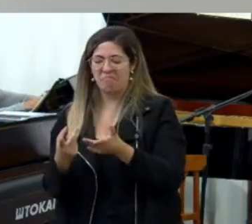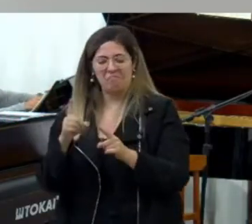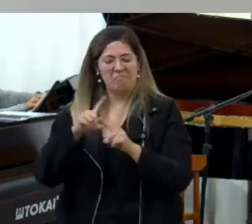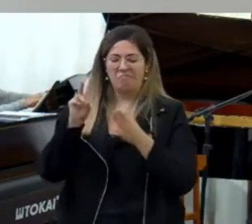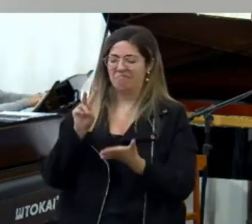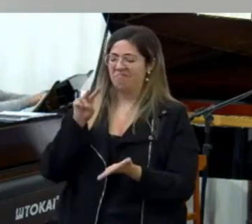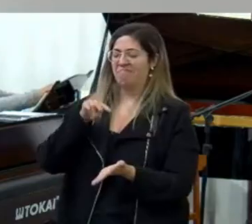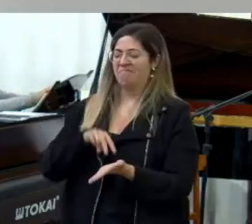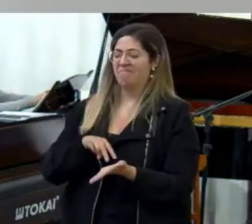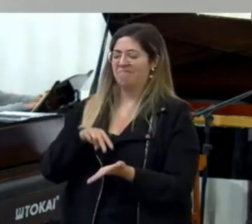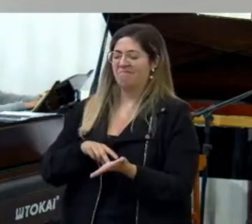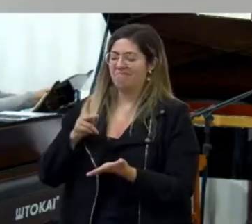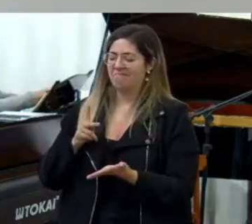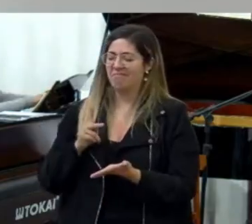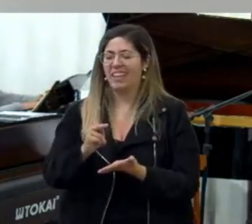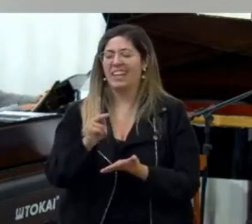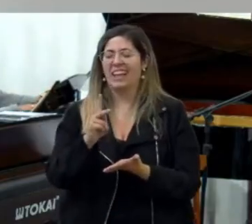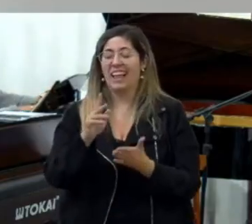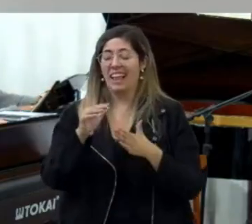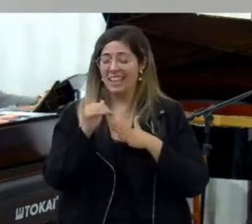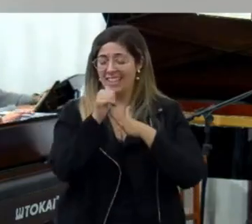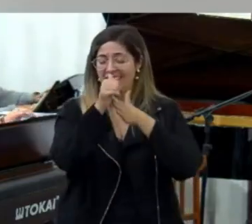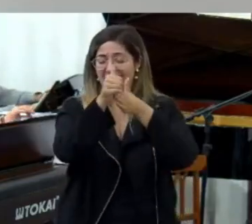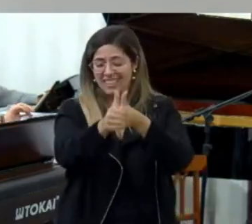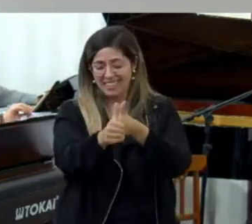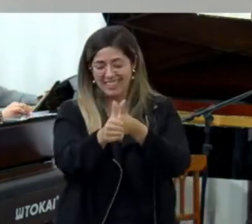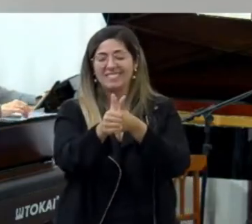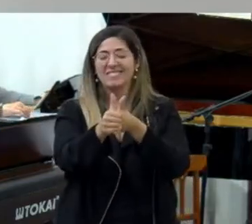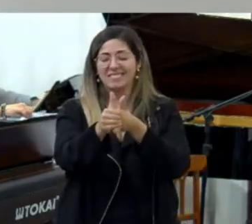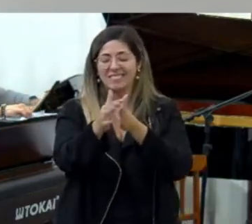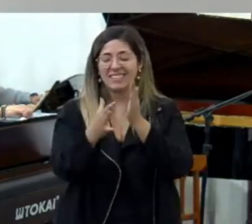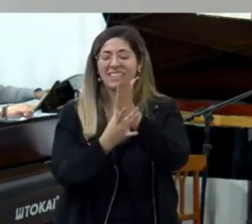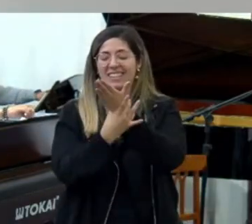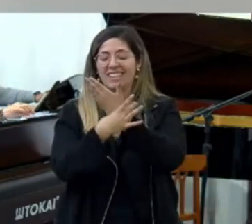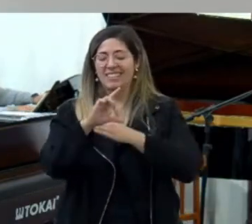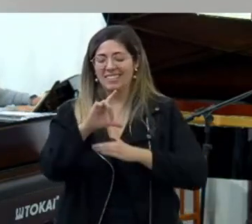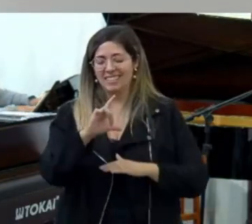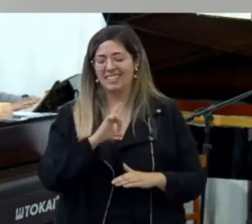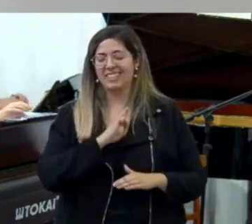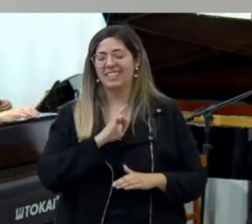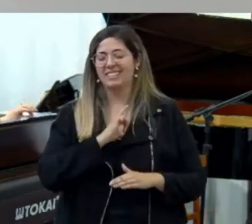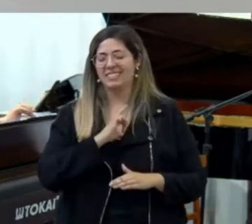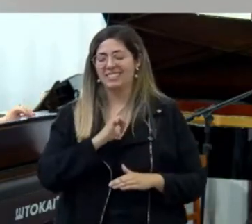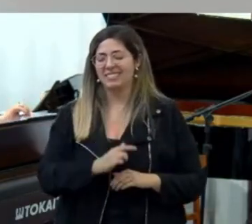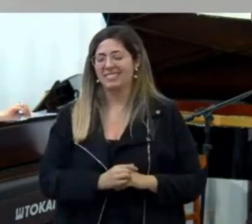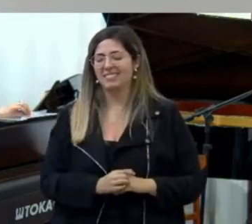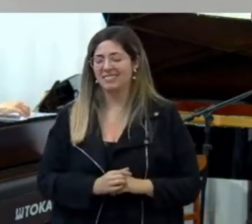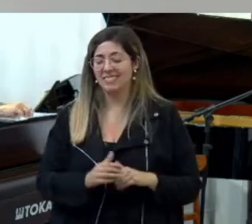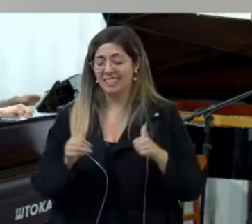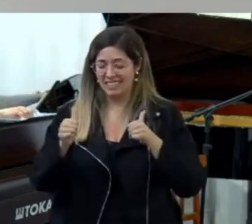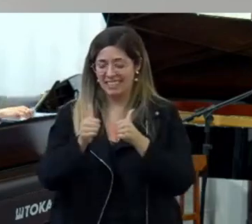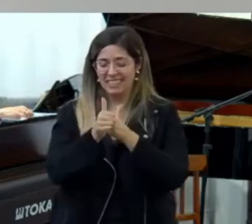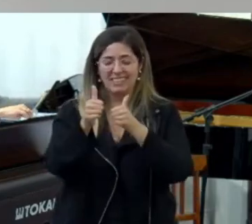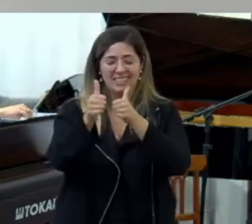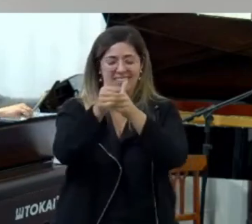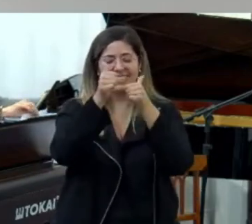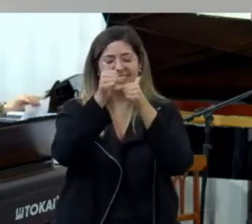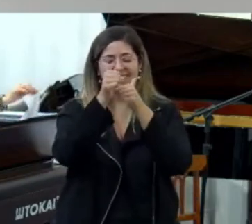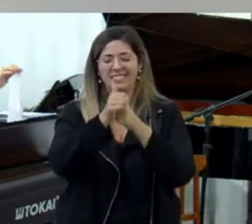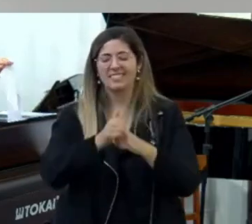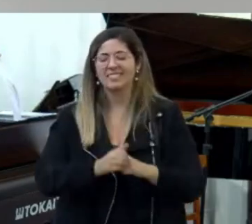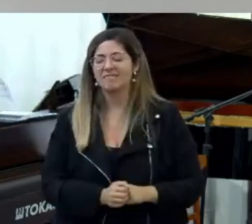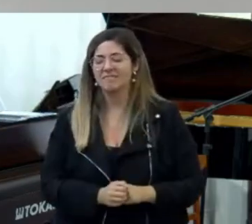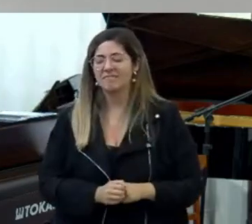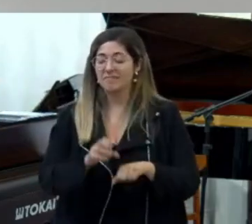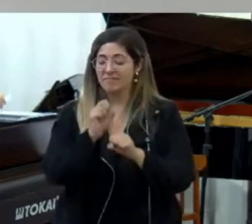para que tivesse rumo, para que tivesse segurança, para que tivesse direção, para